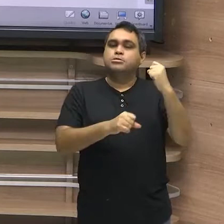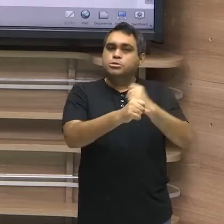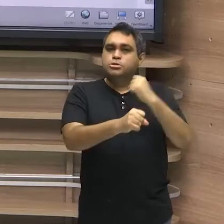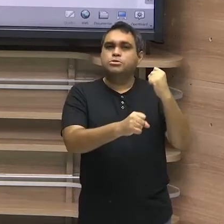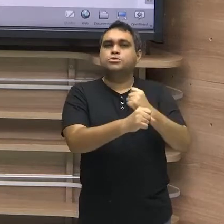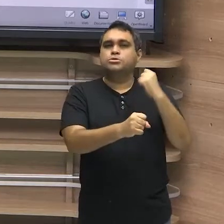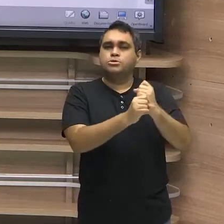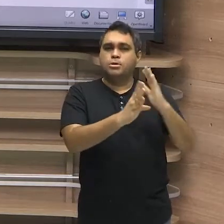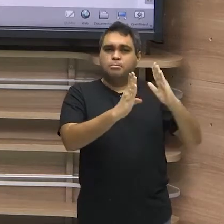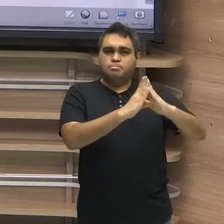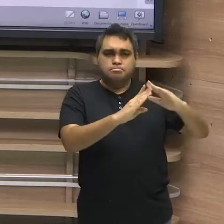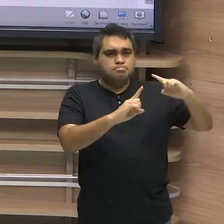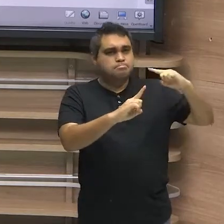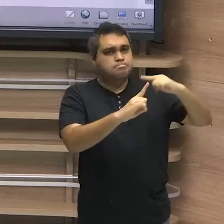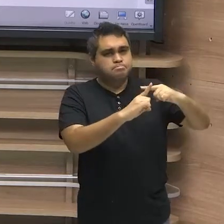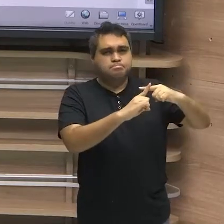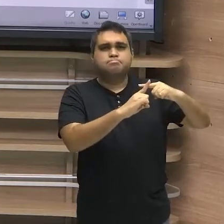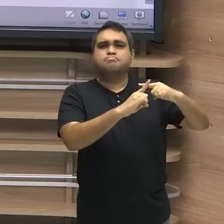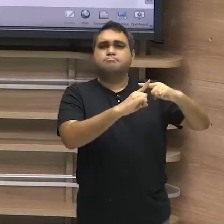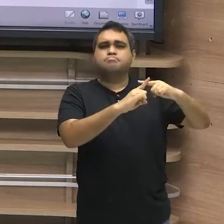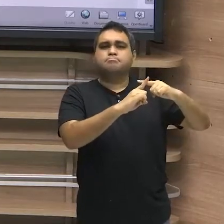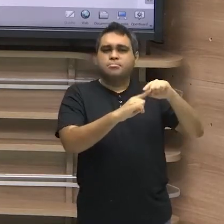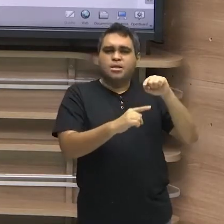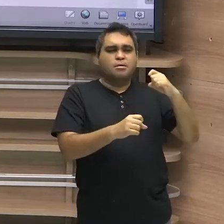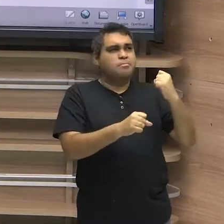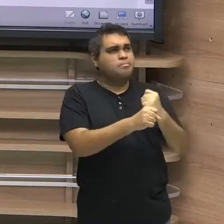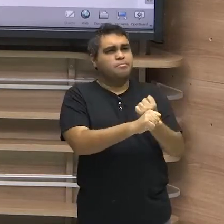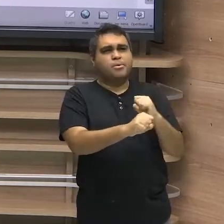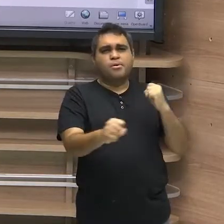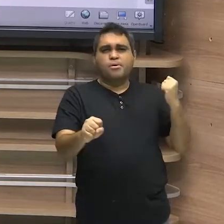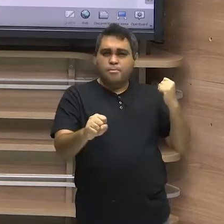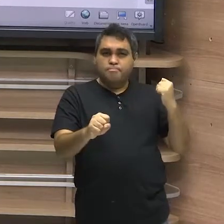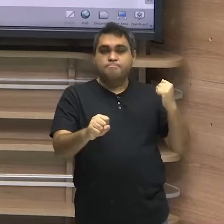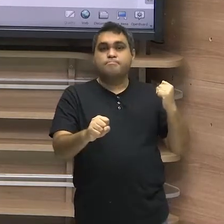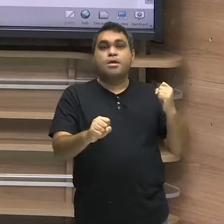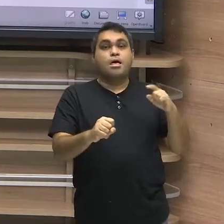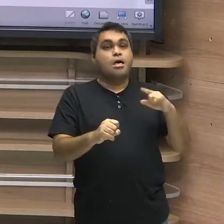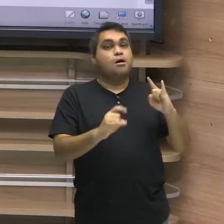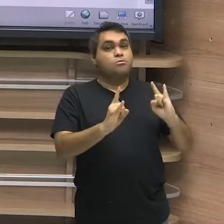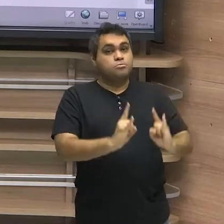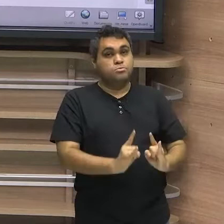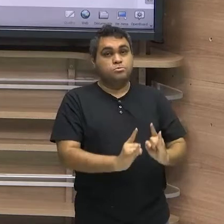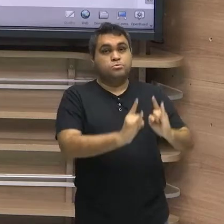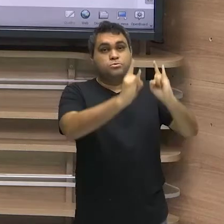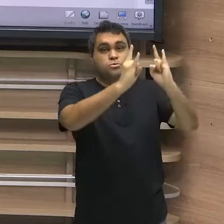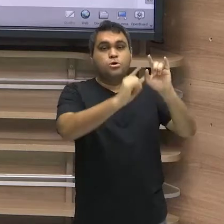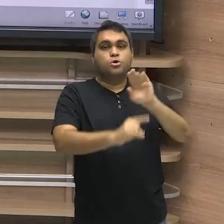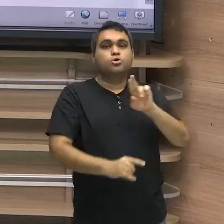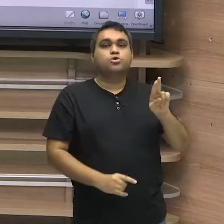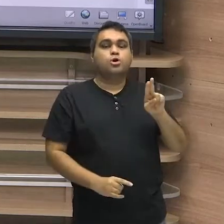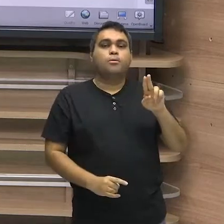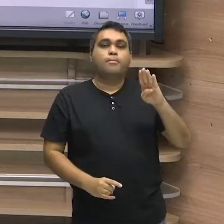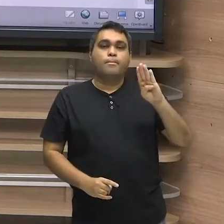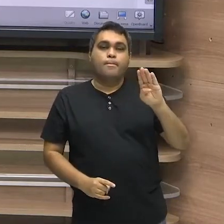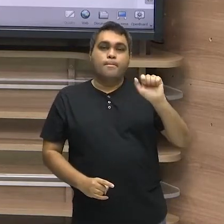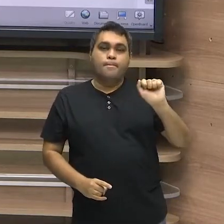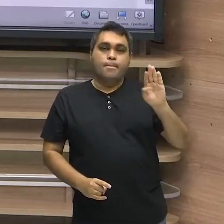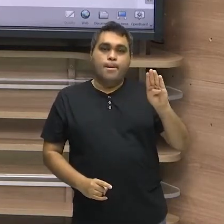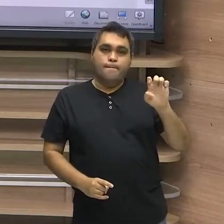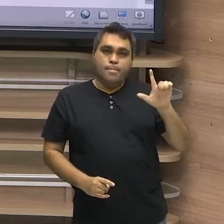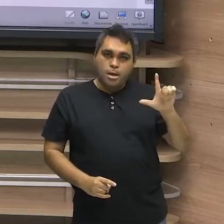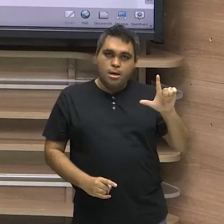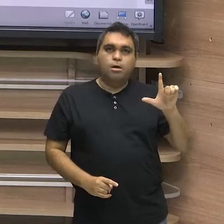enorme. Esse templo que ele vai tentar construir, a chamada Torre de Babel, inclusive vai ser citada